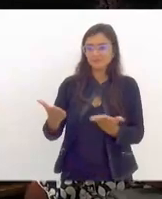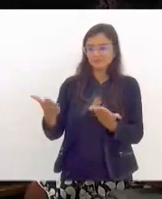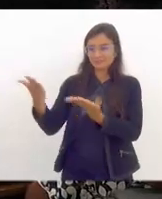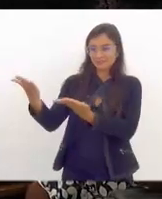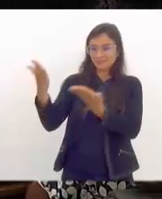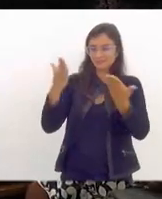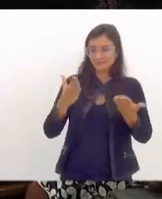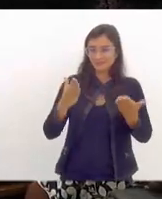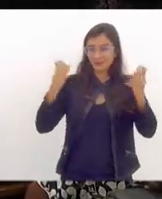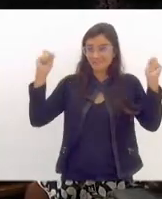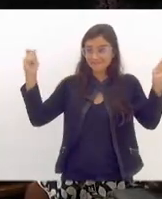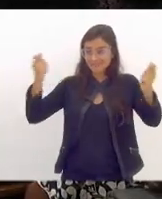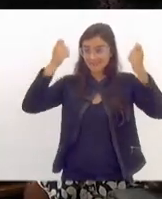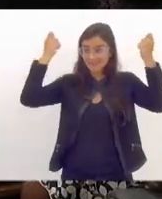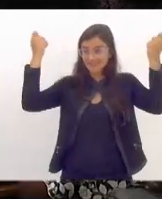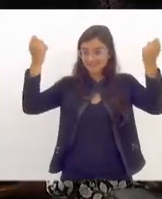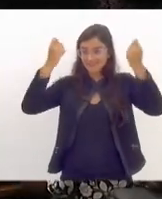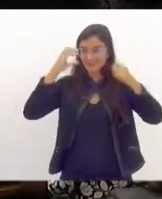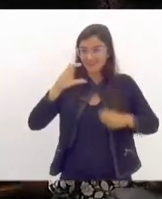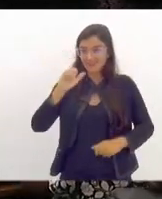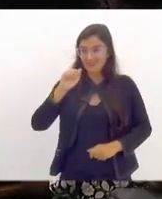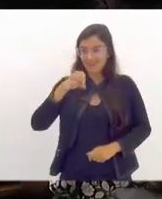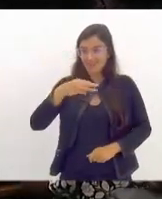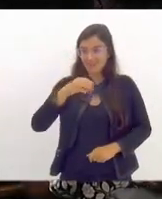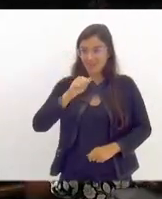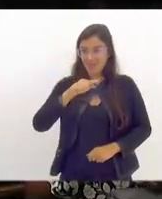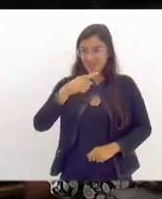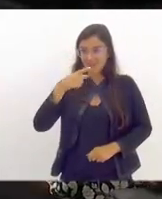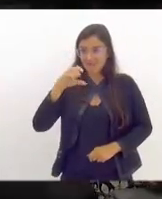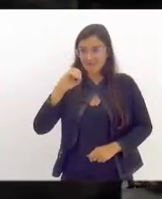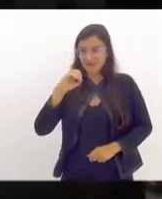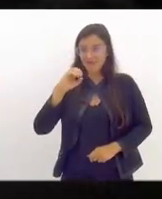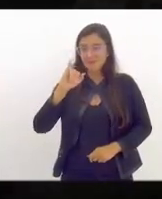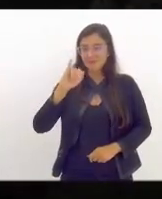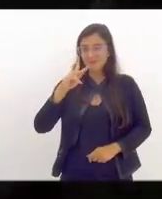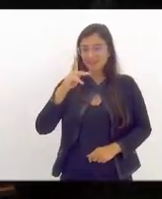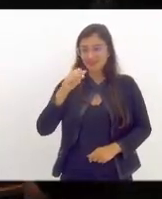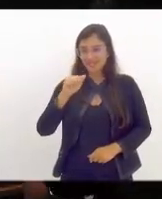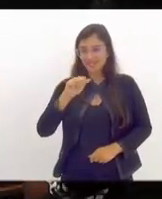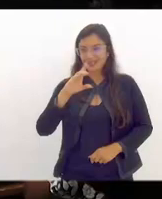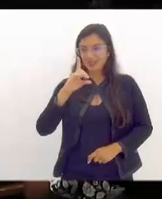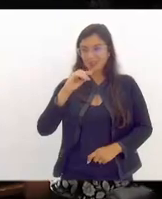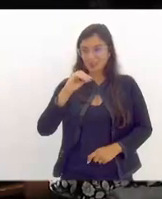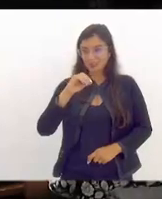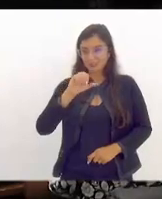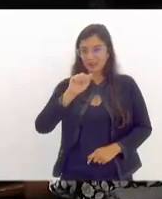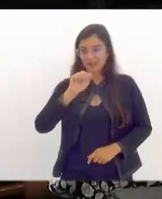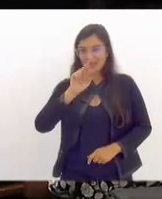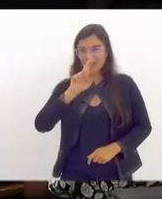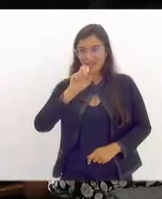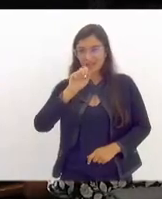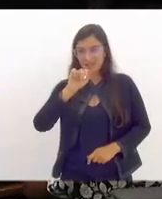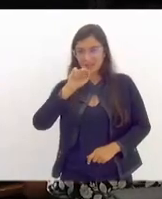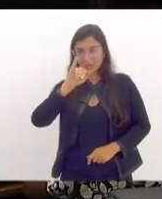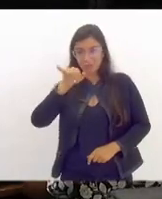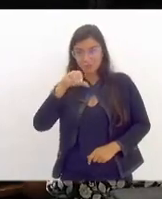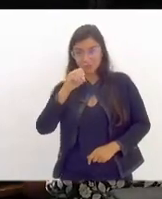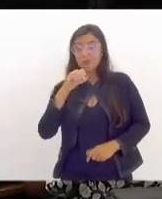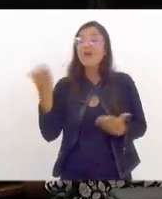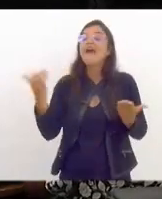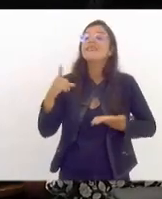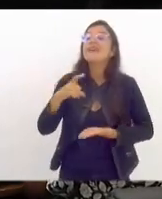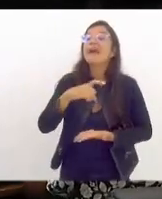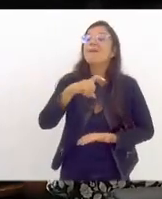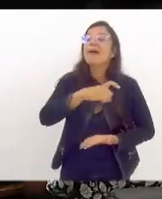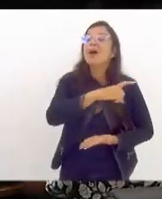Festival do Camarão da Ilha do Araújo Olha a minha gostosa você trouxe o camarão o